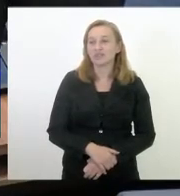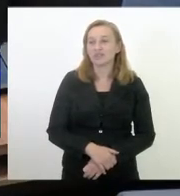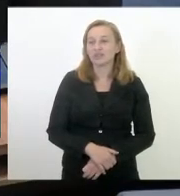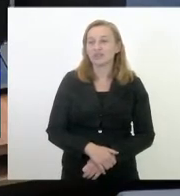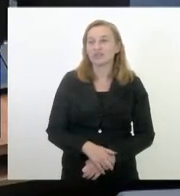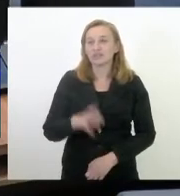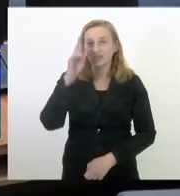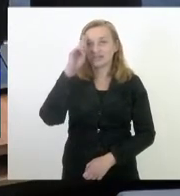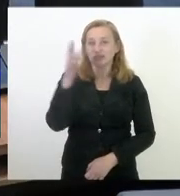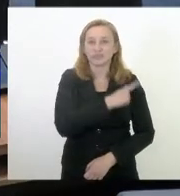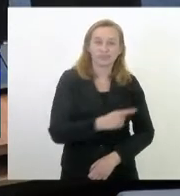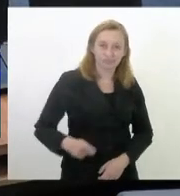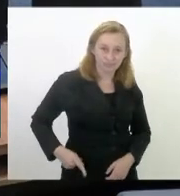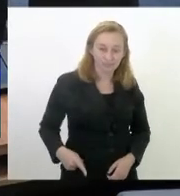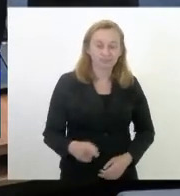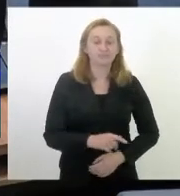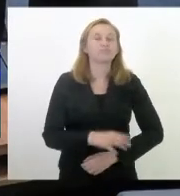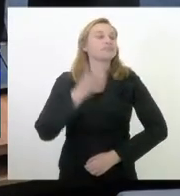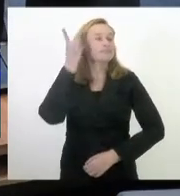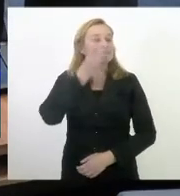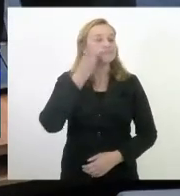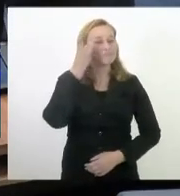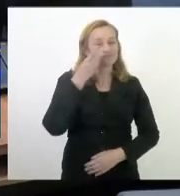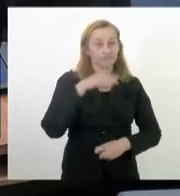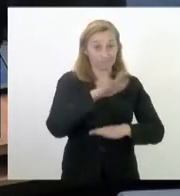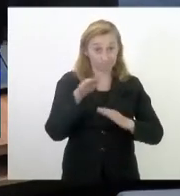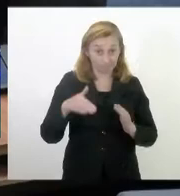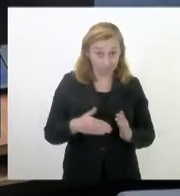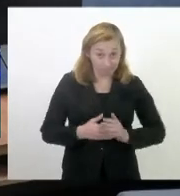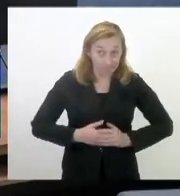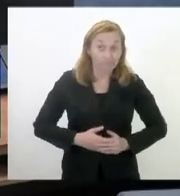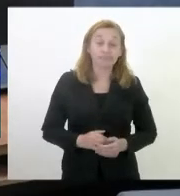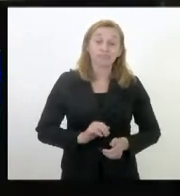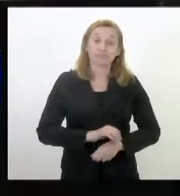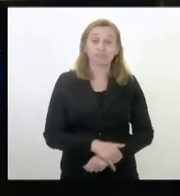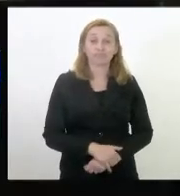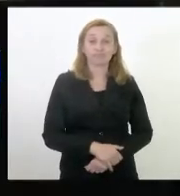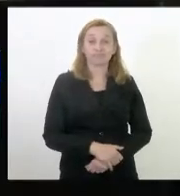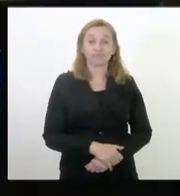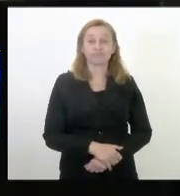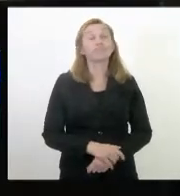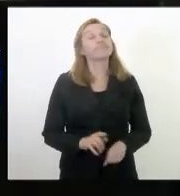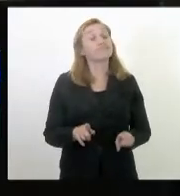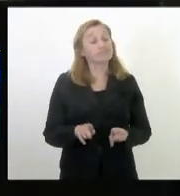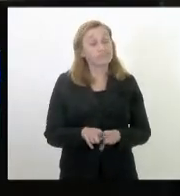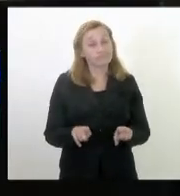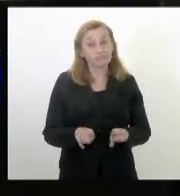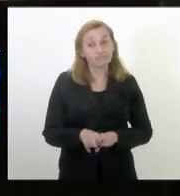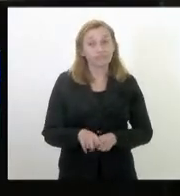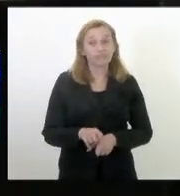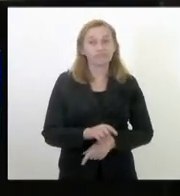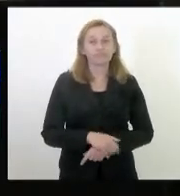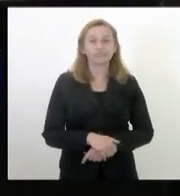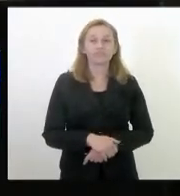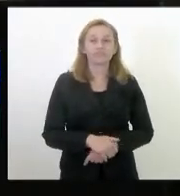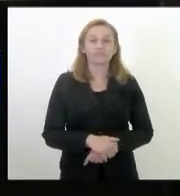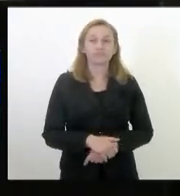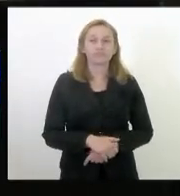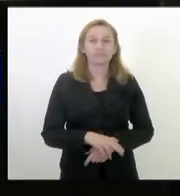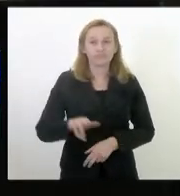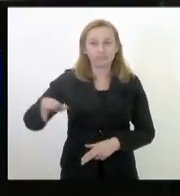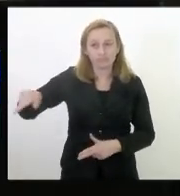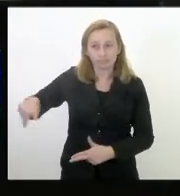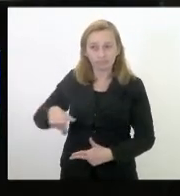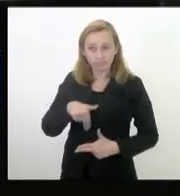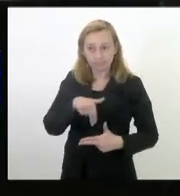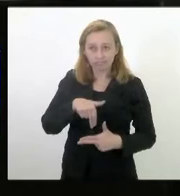Senhor presidente, senhoras deputadas, senhores deputados, também fiz questão de assumir a